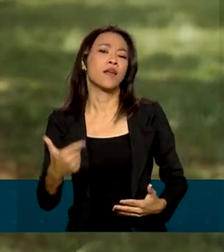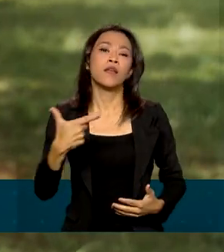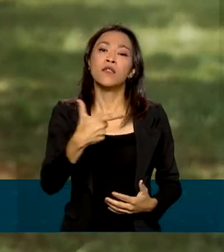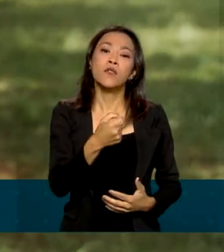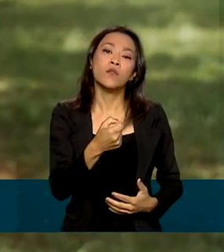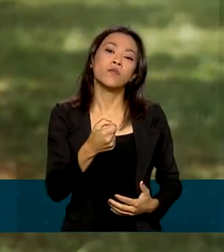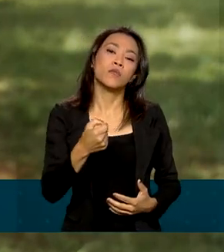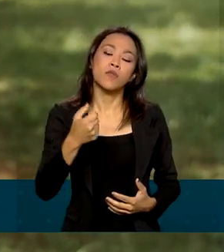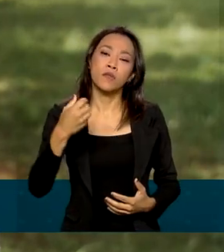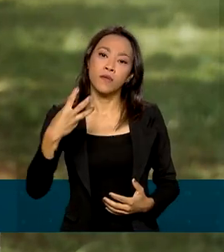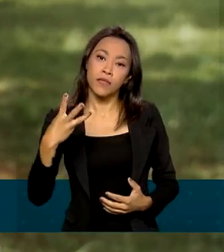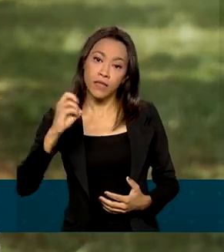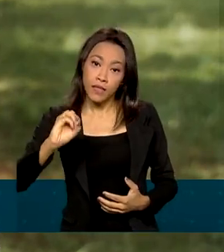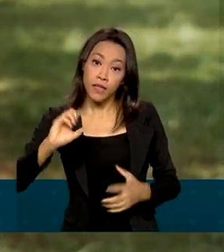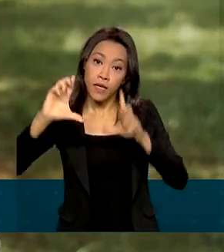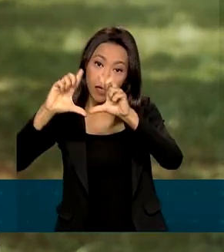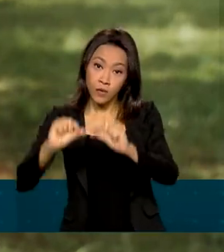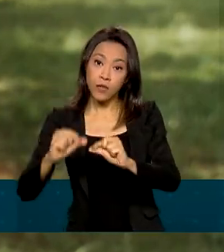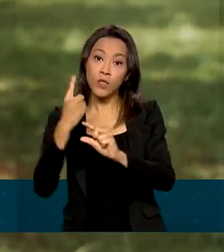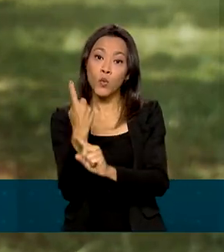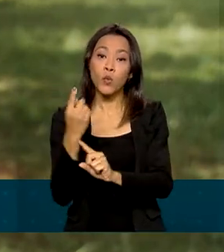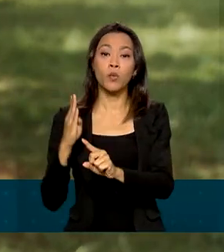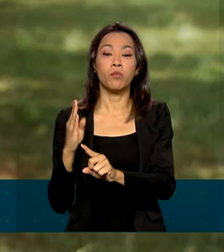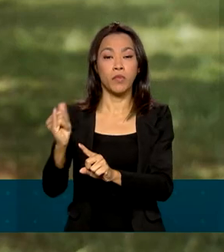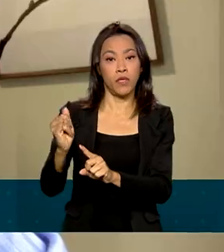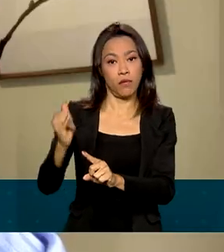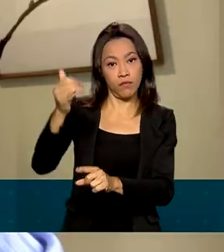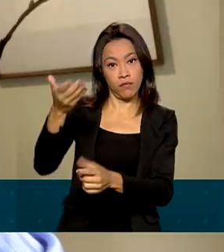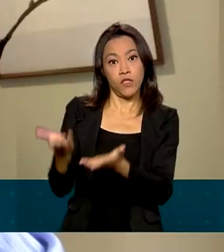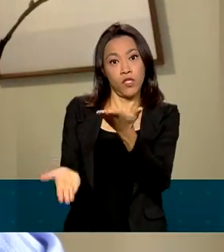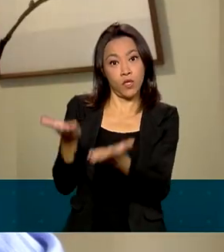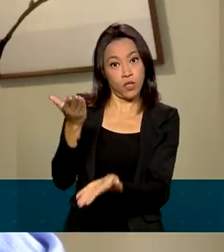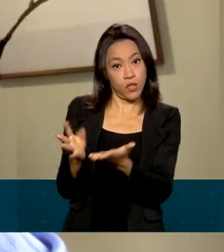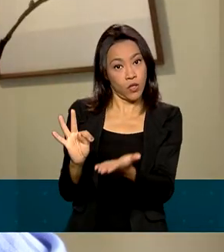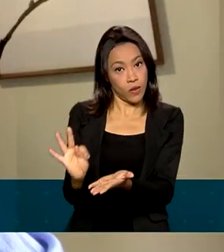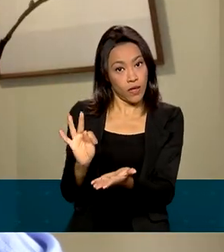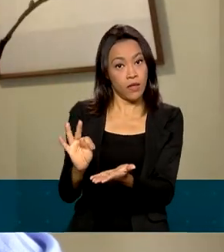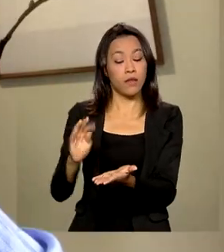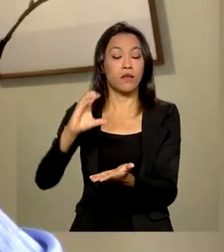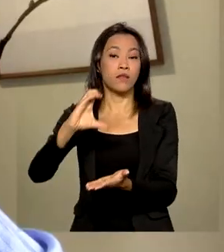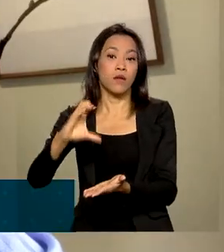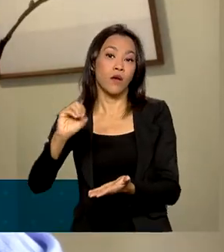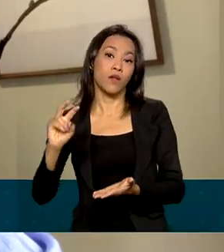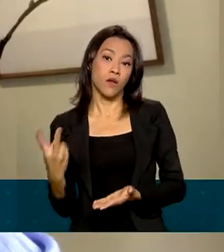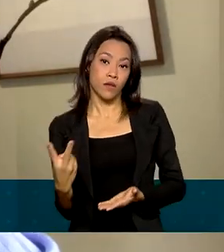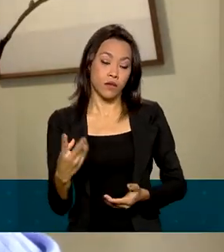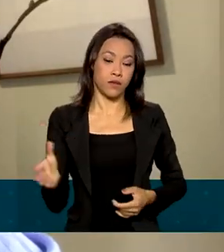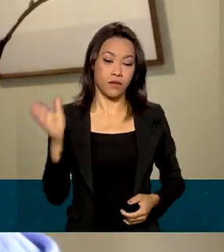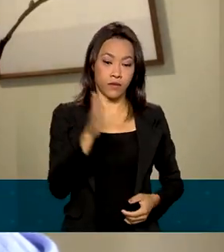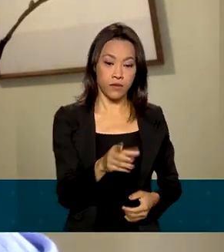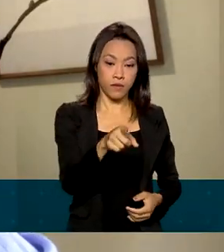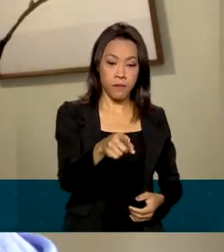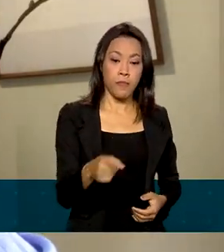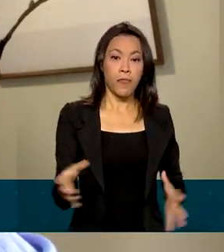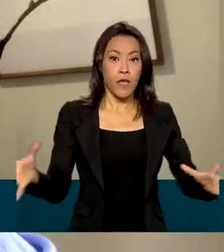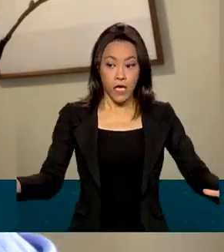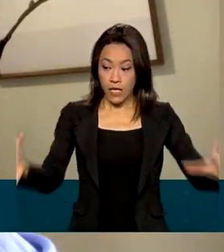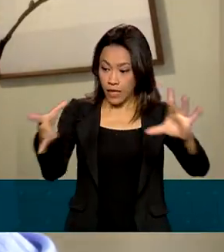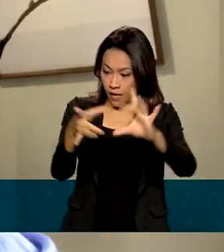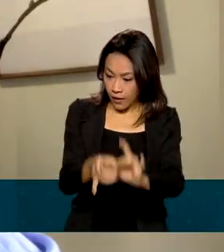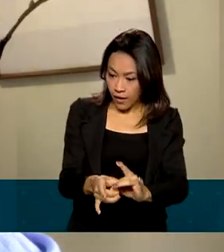é reduzir um bilhão de toneladas de CO2 integrar com lavoura-pecuária-floresta